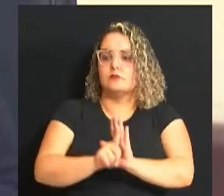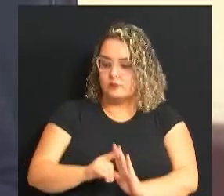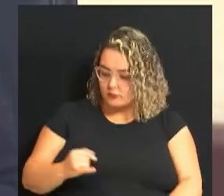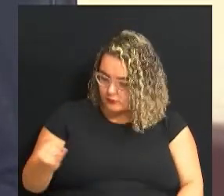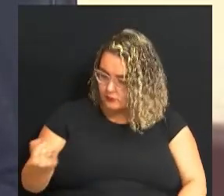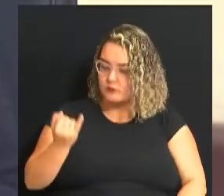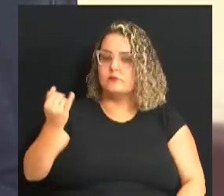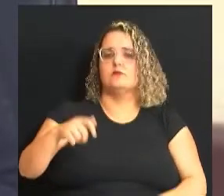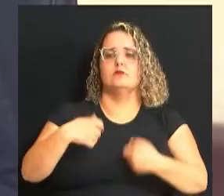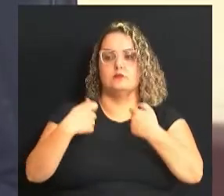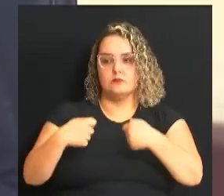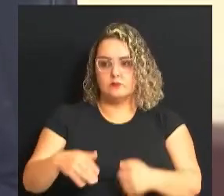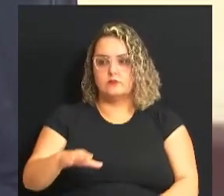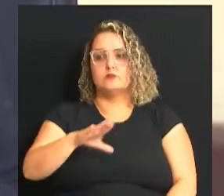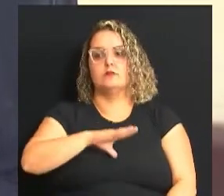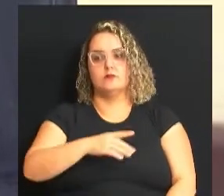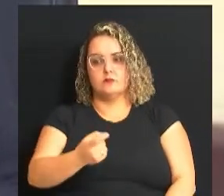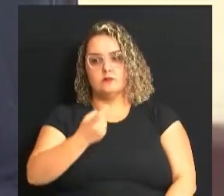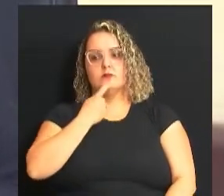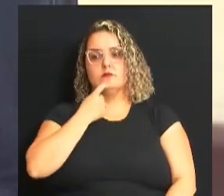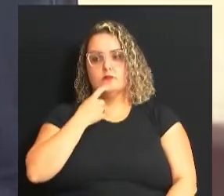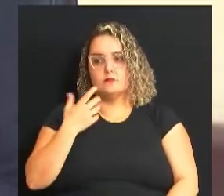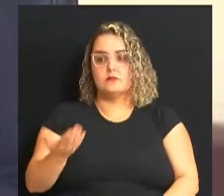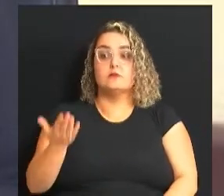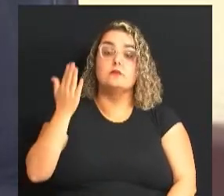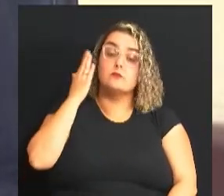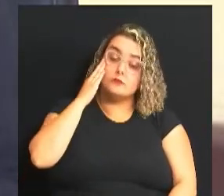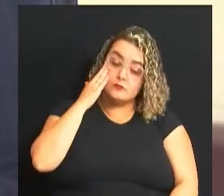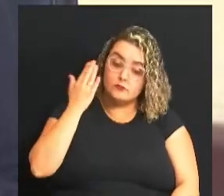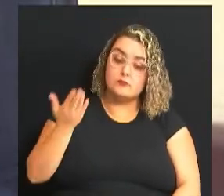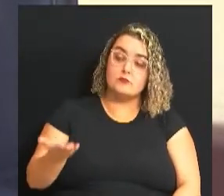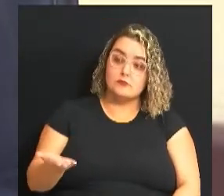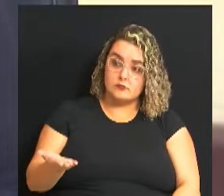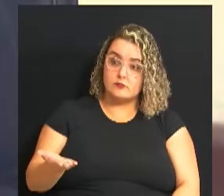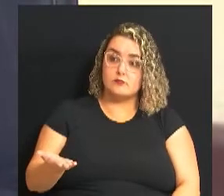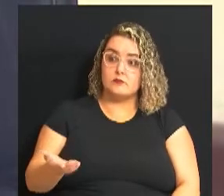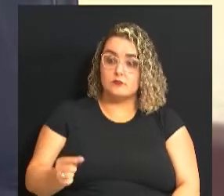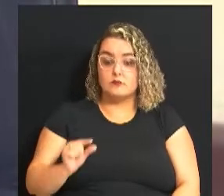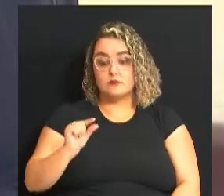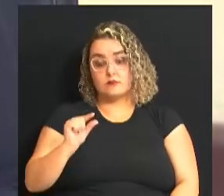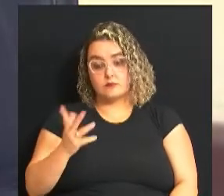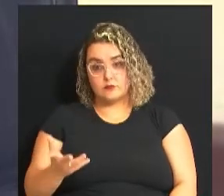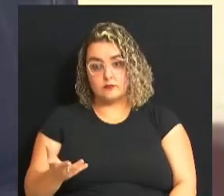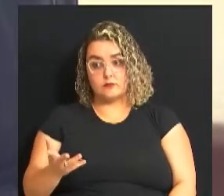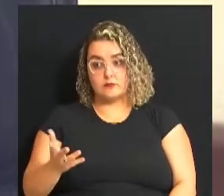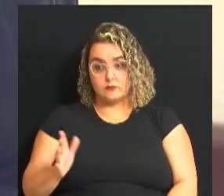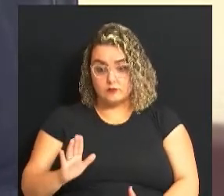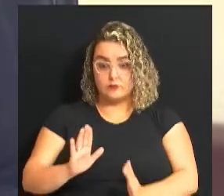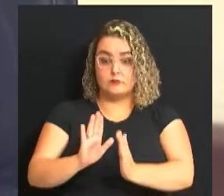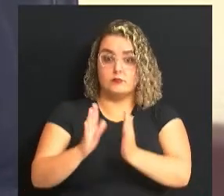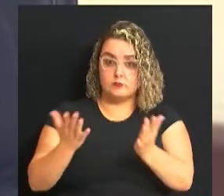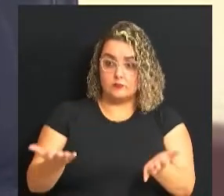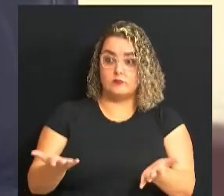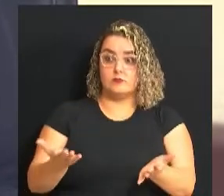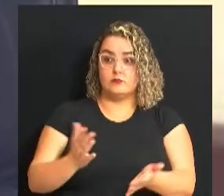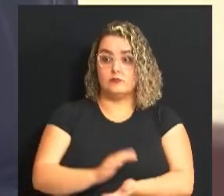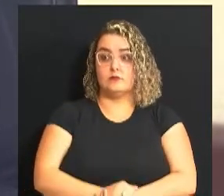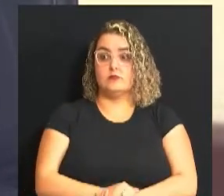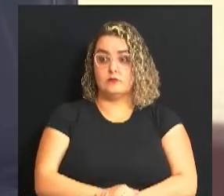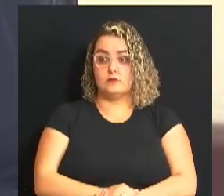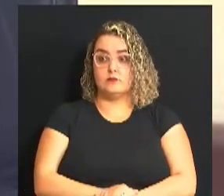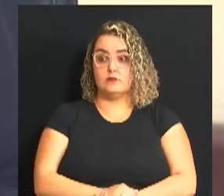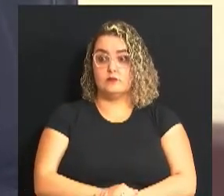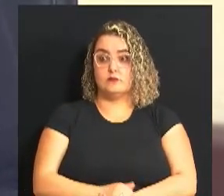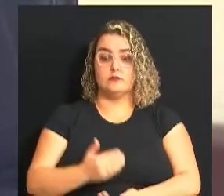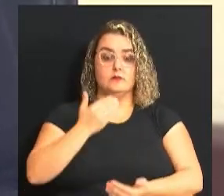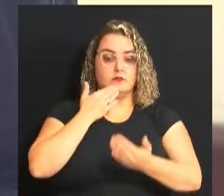e necessário para a cidade, mas a gente sabe que ele ainda é muito pouco diante da alta demanda